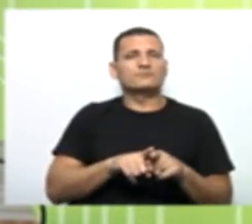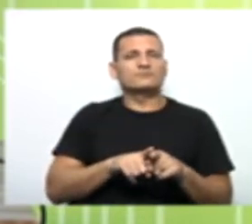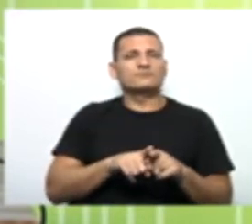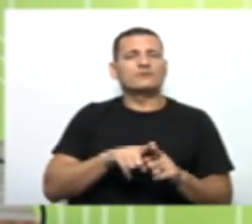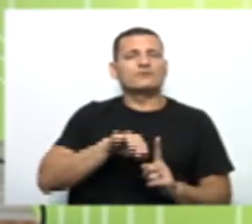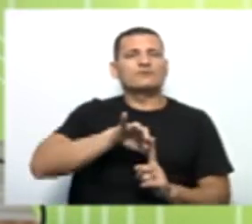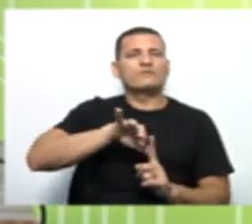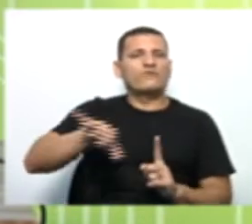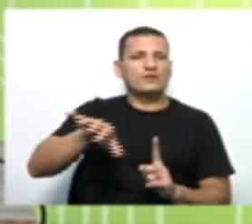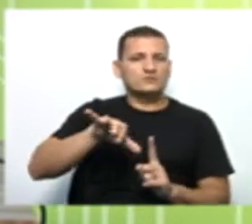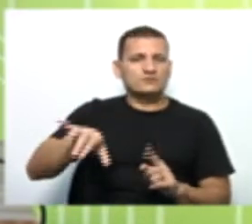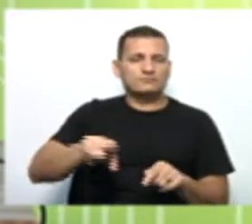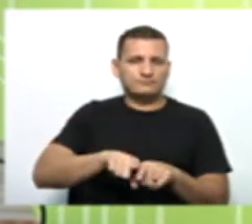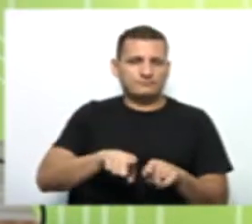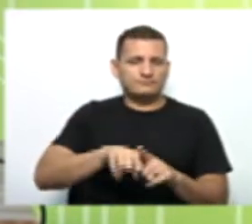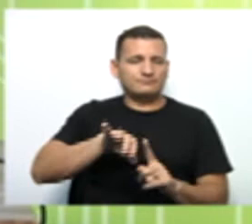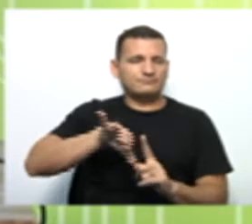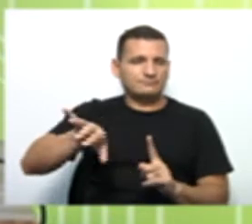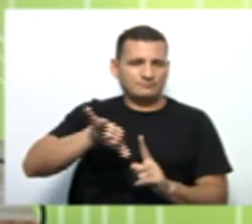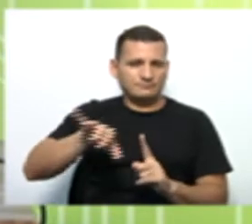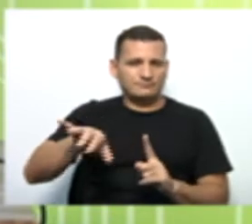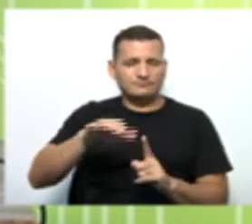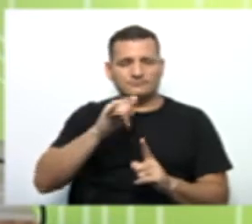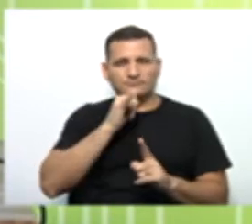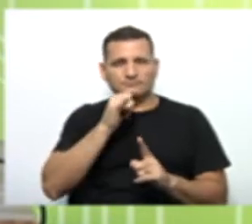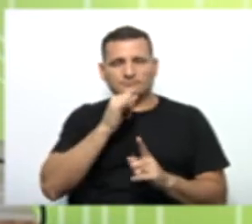Se você, por exemplo,